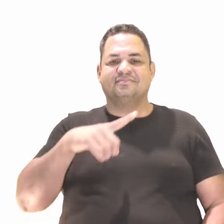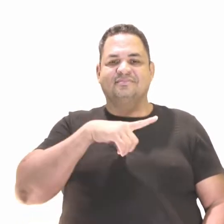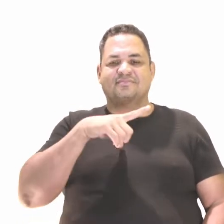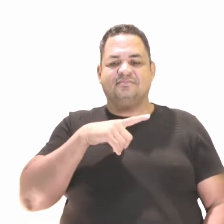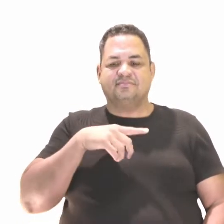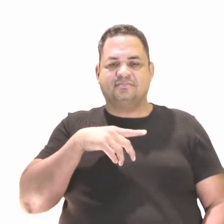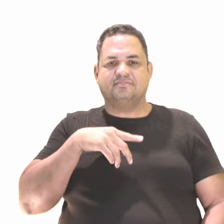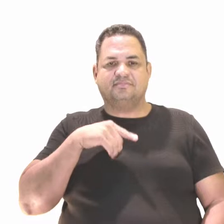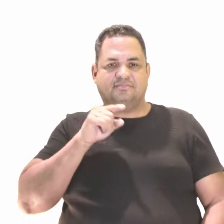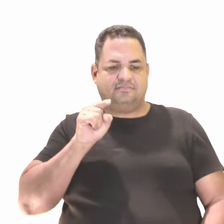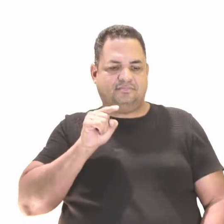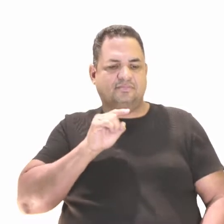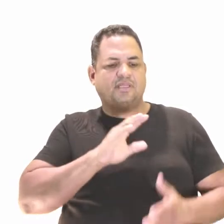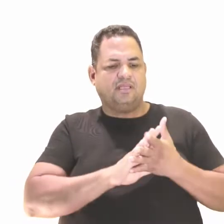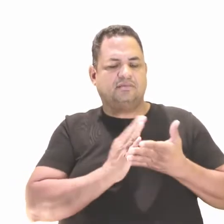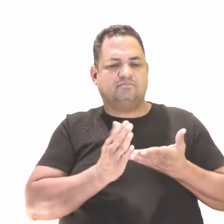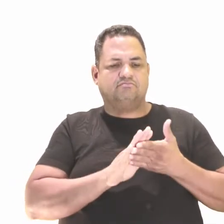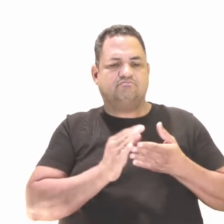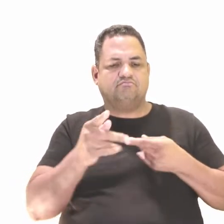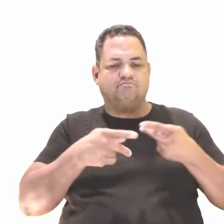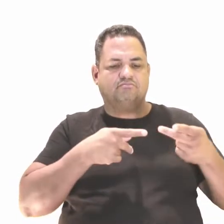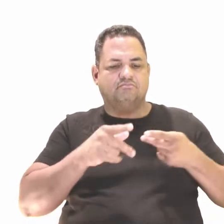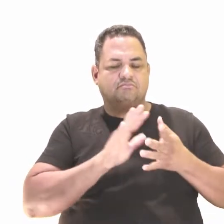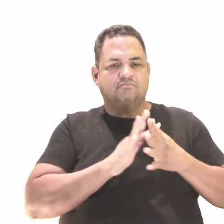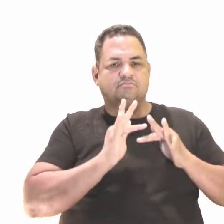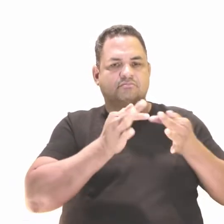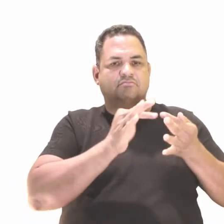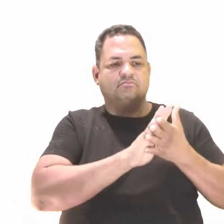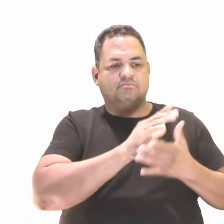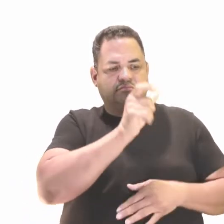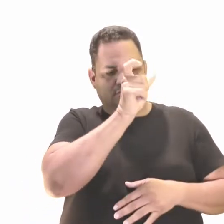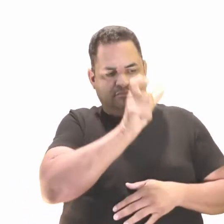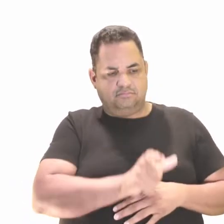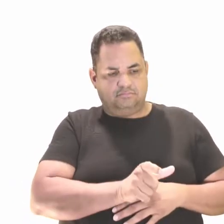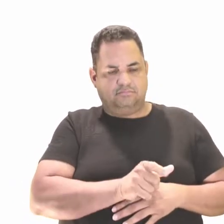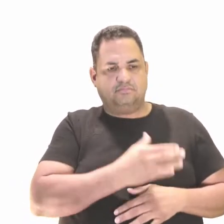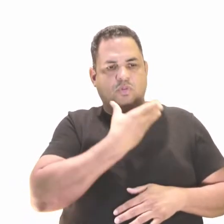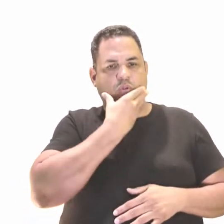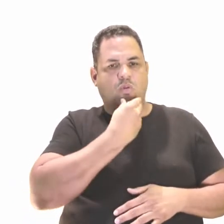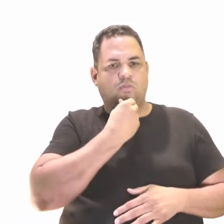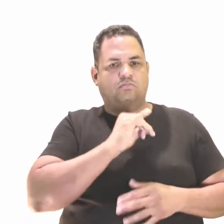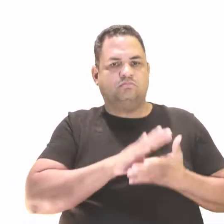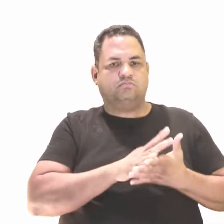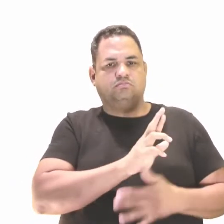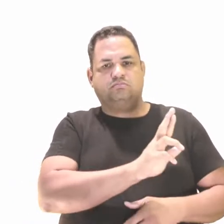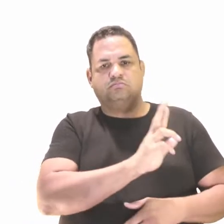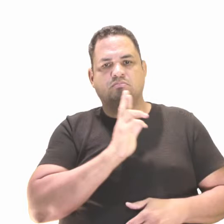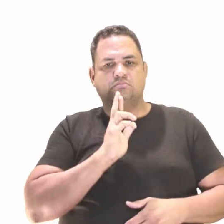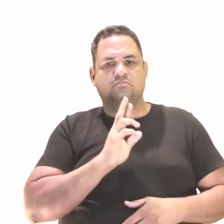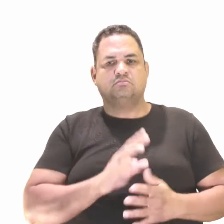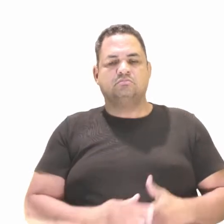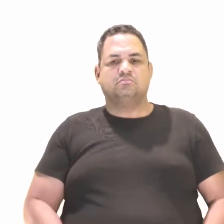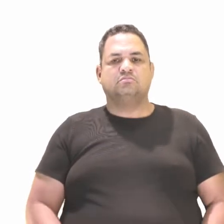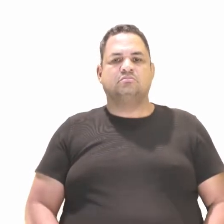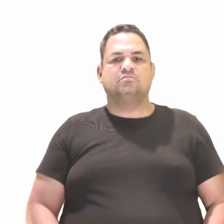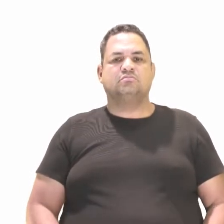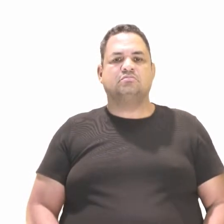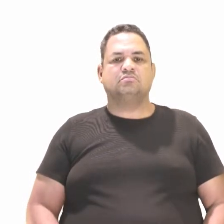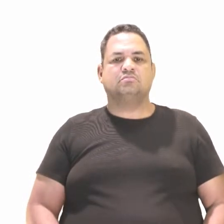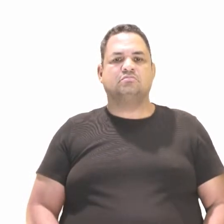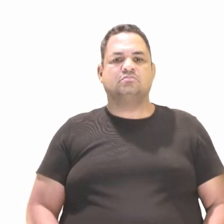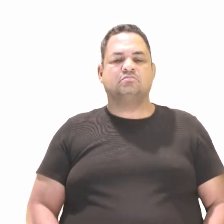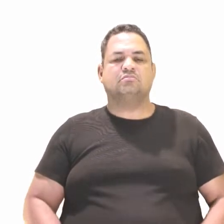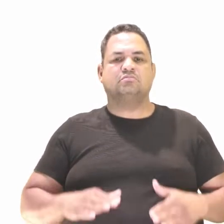algum plano para o fim de semana? Joy responde, no, I don't. Why? Ou